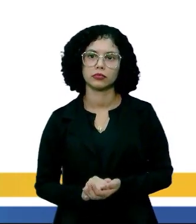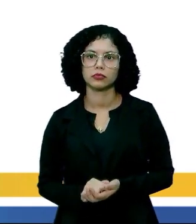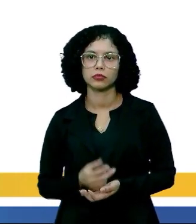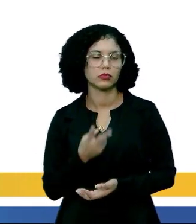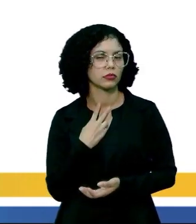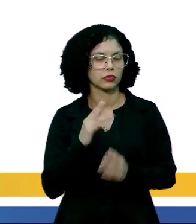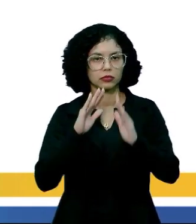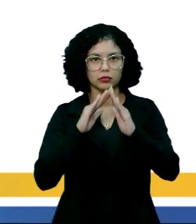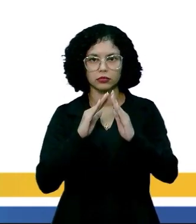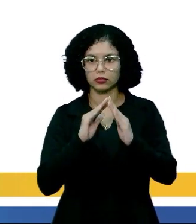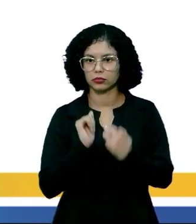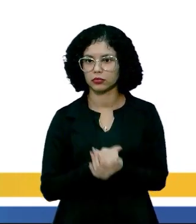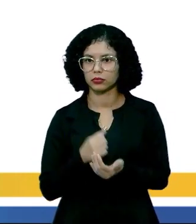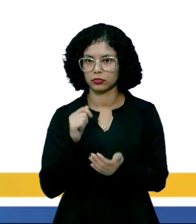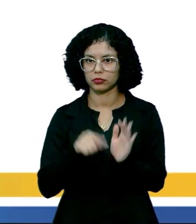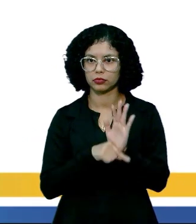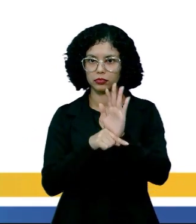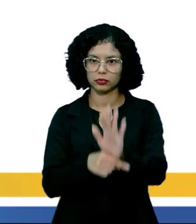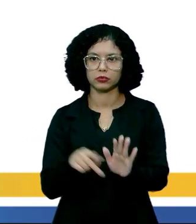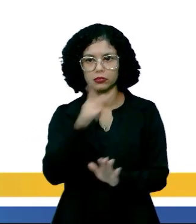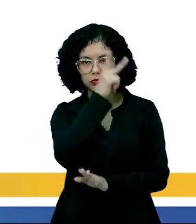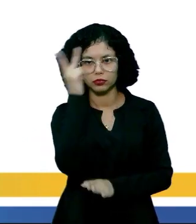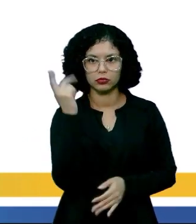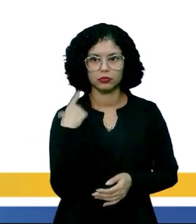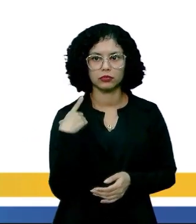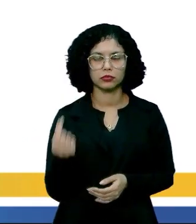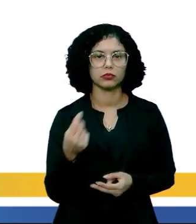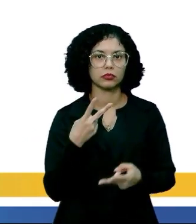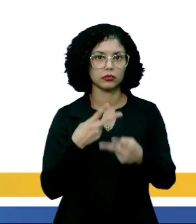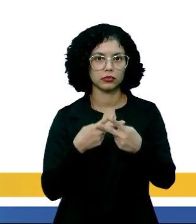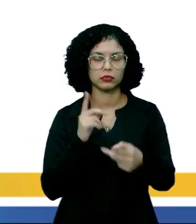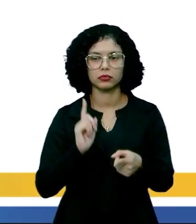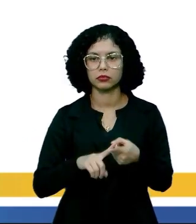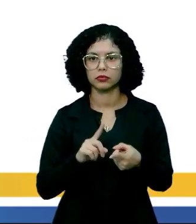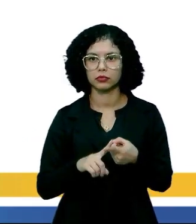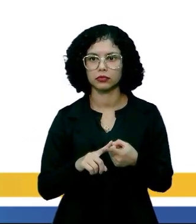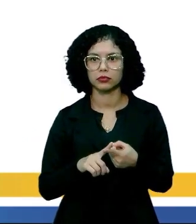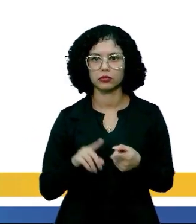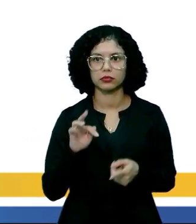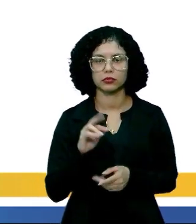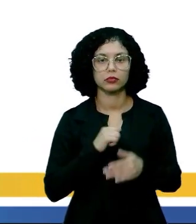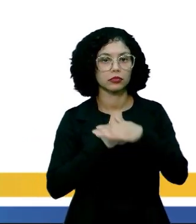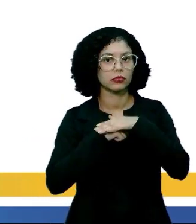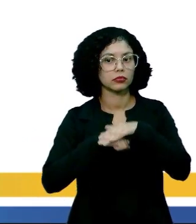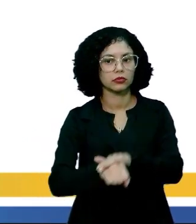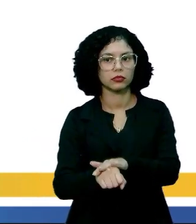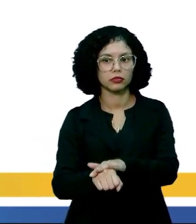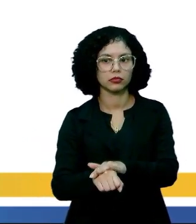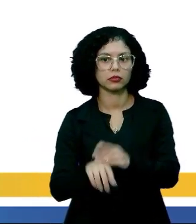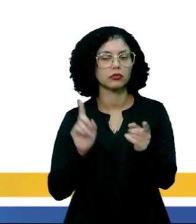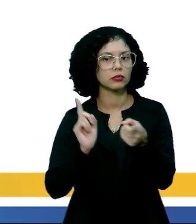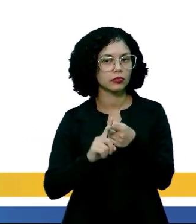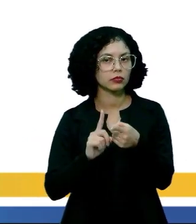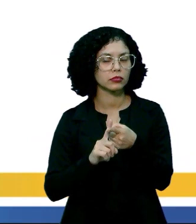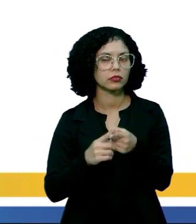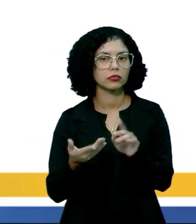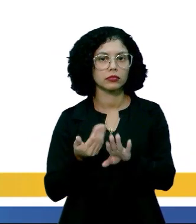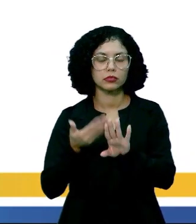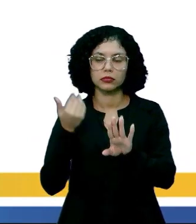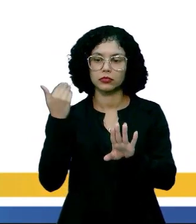tinham residência comprovada. Essas pessoas iriam para a cadeia. Por que ela é uma lei racista? Porque naquela